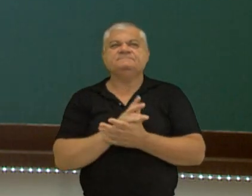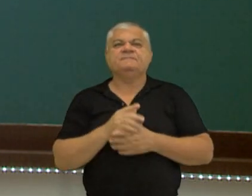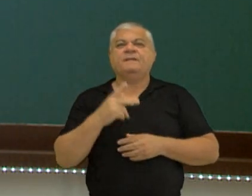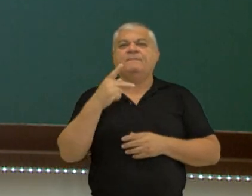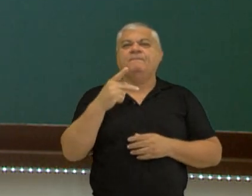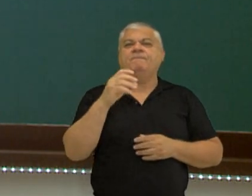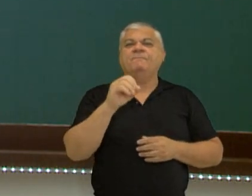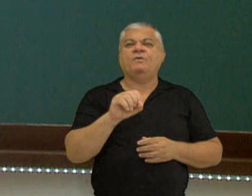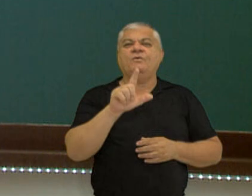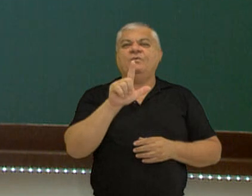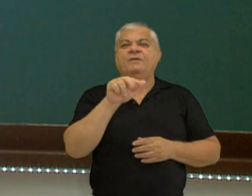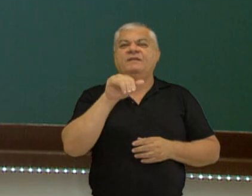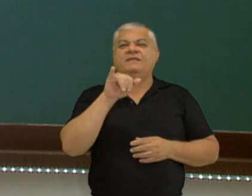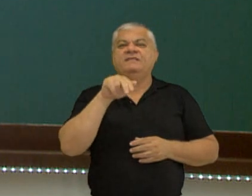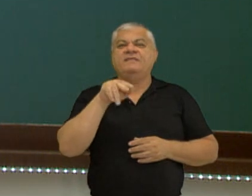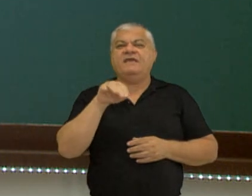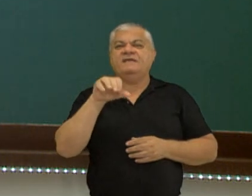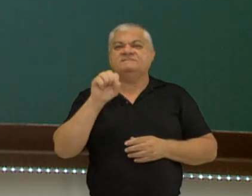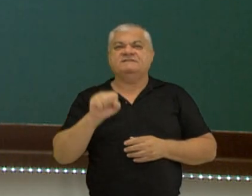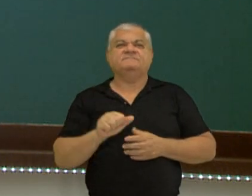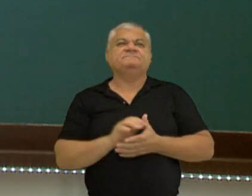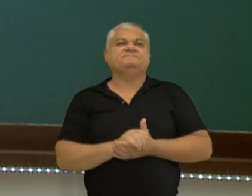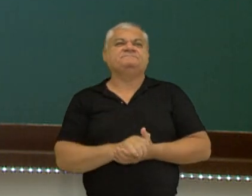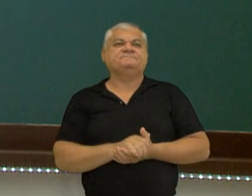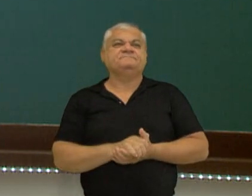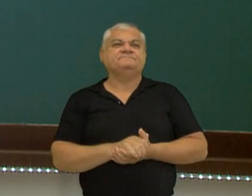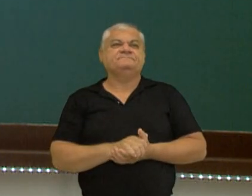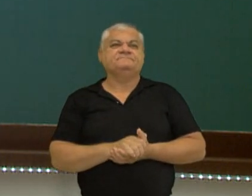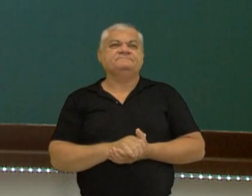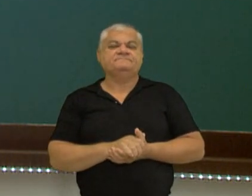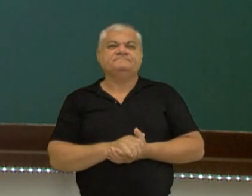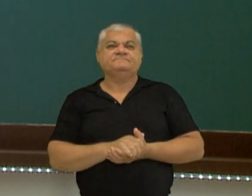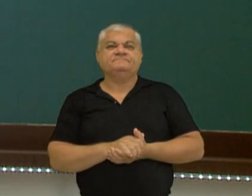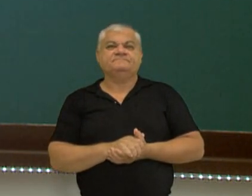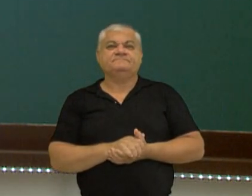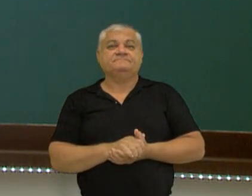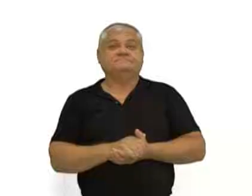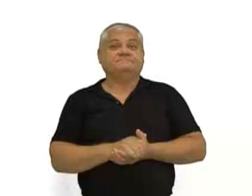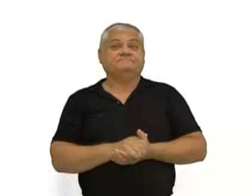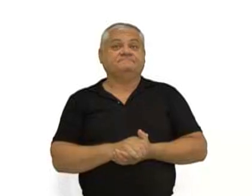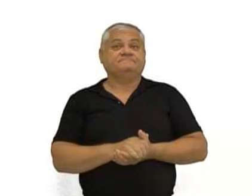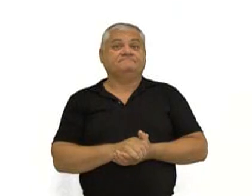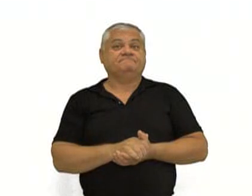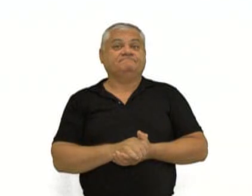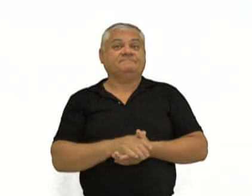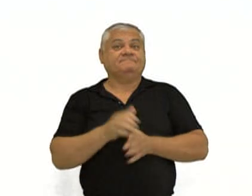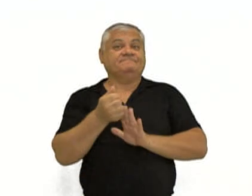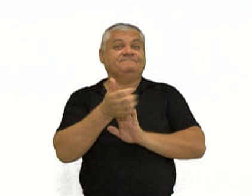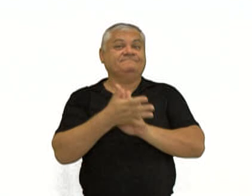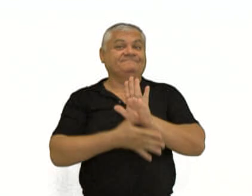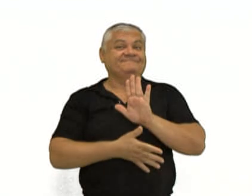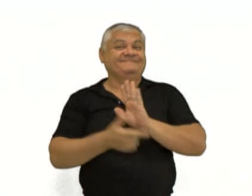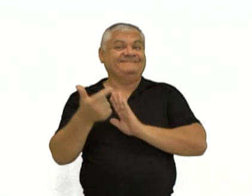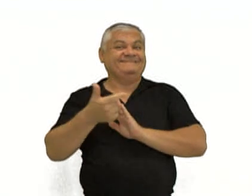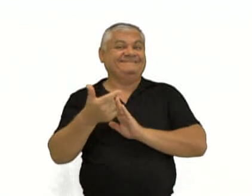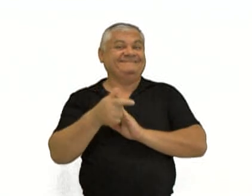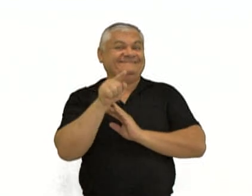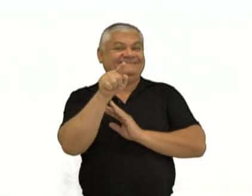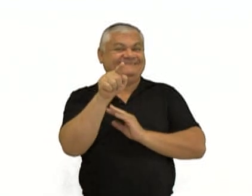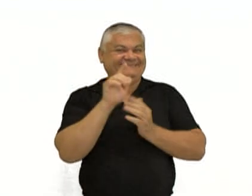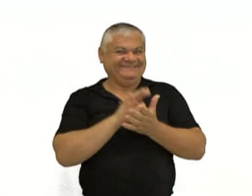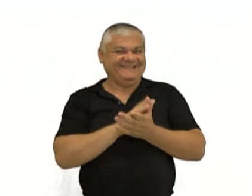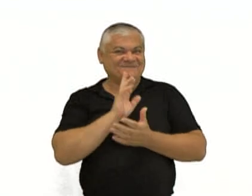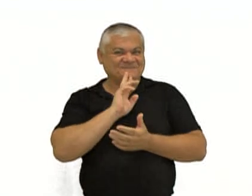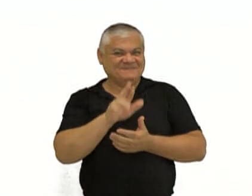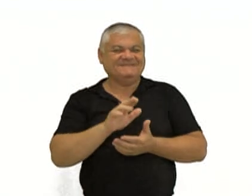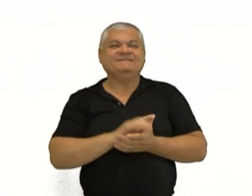Polinésia, Micronésia e Melanésia, certo? São características importantes ali deles. Perguntinha para vocês ali